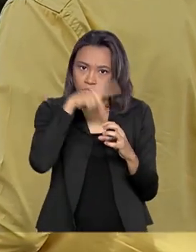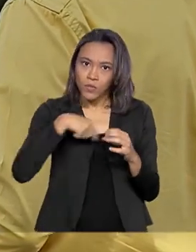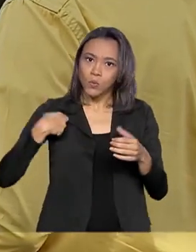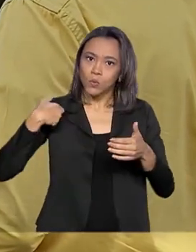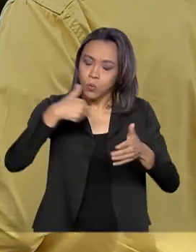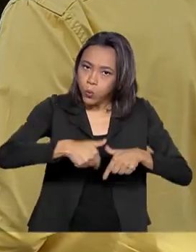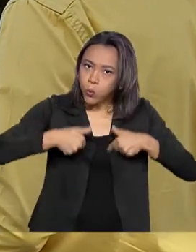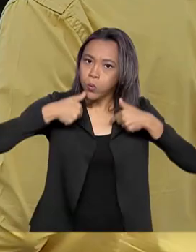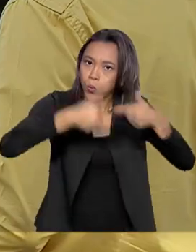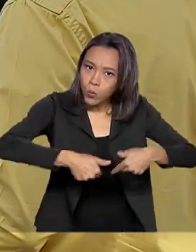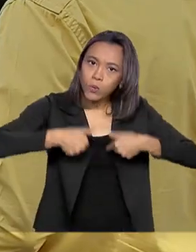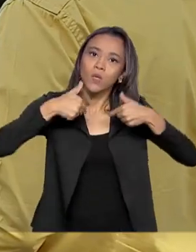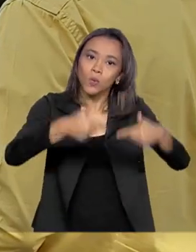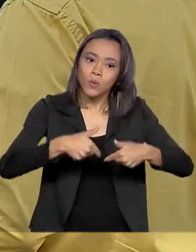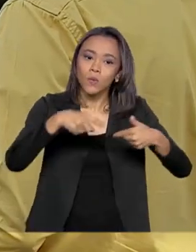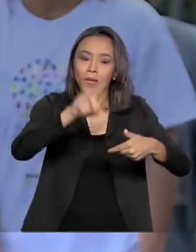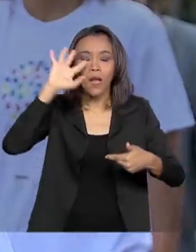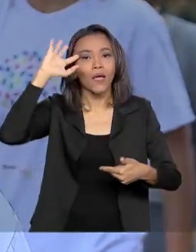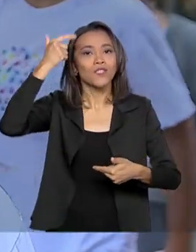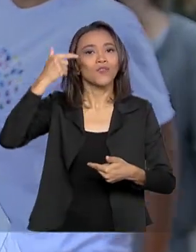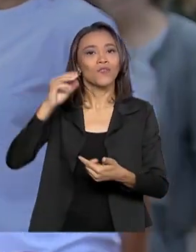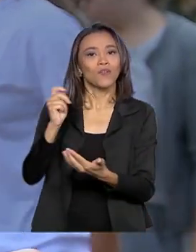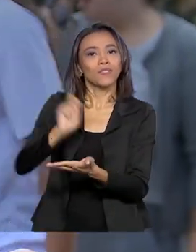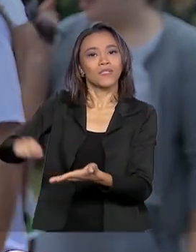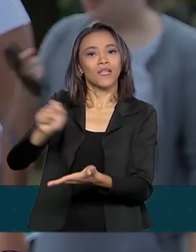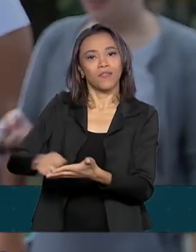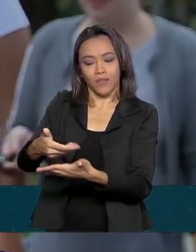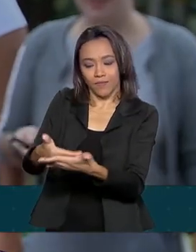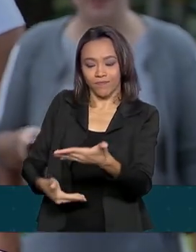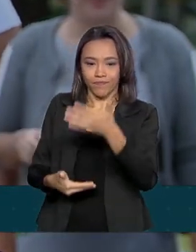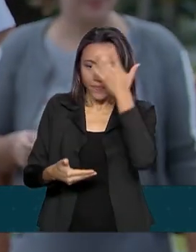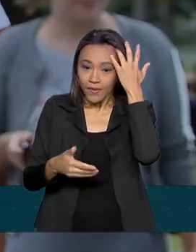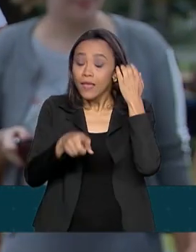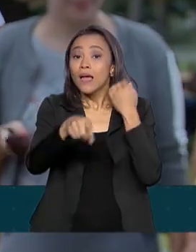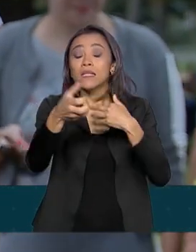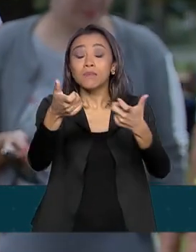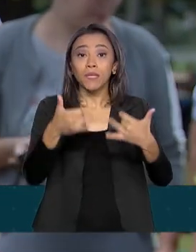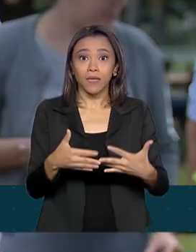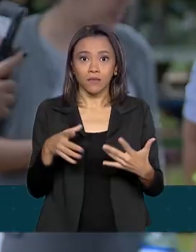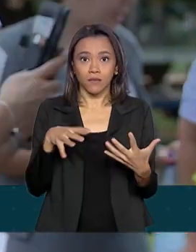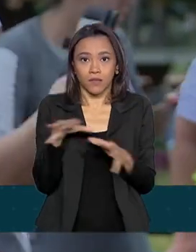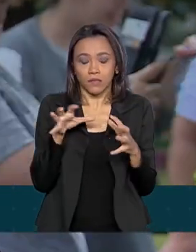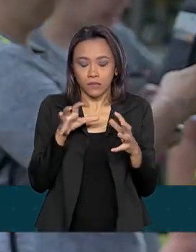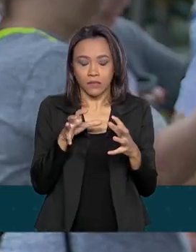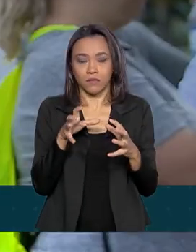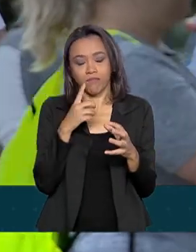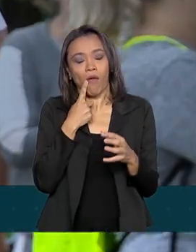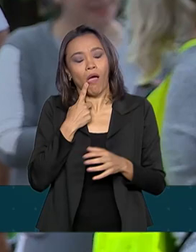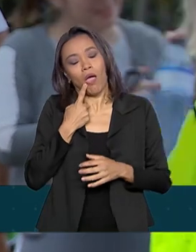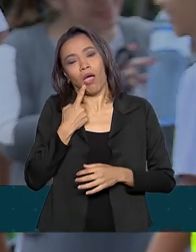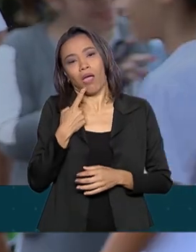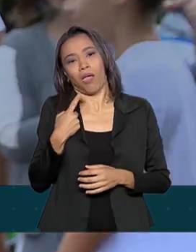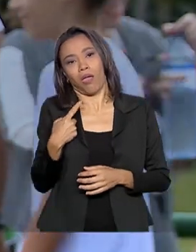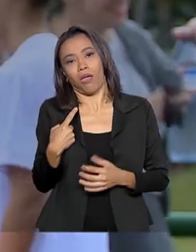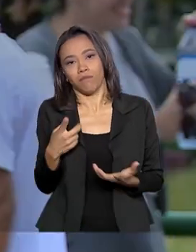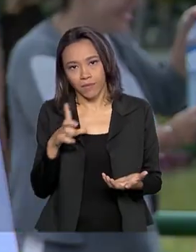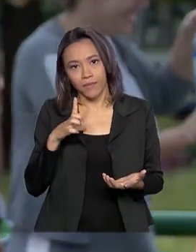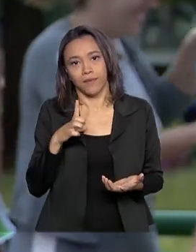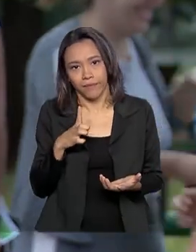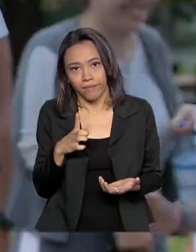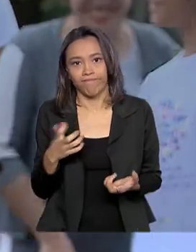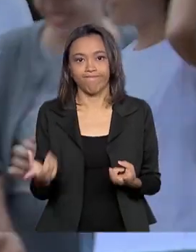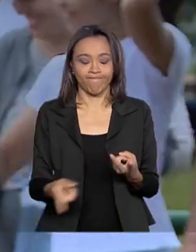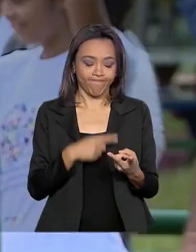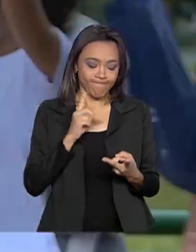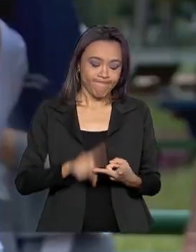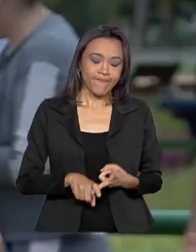inspirou Rosana a escrever um livro. Ele tem crises convulsivas, vários tipos de crises convulsivas. Ele